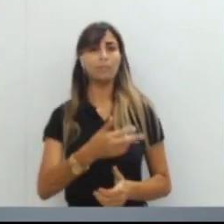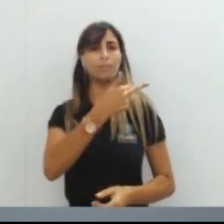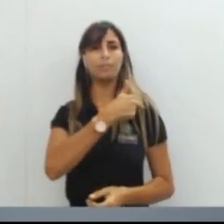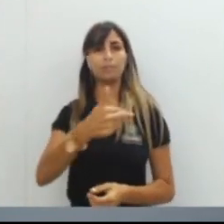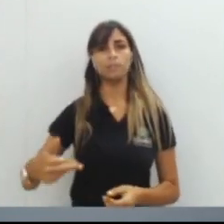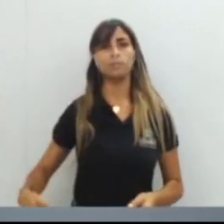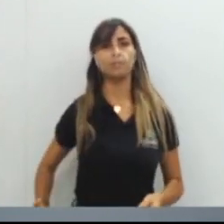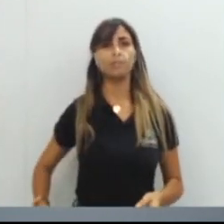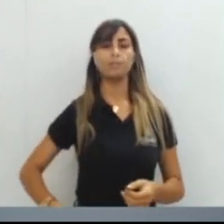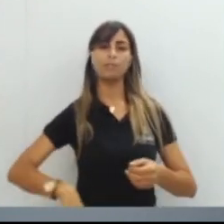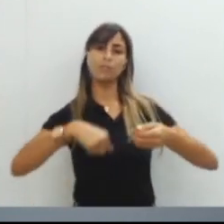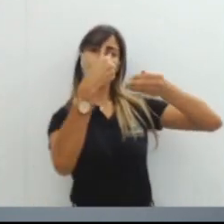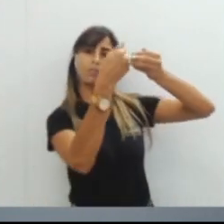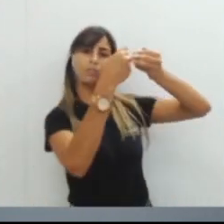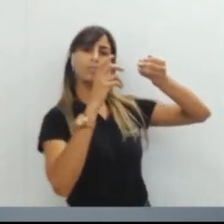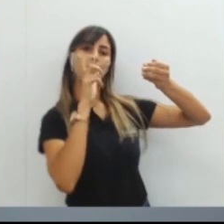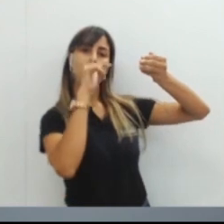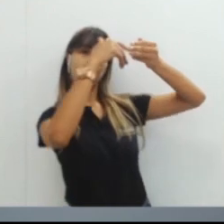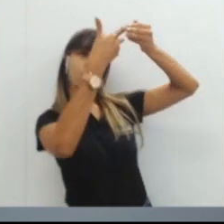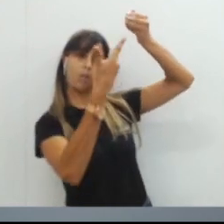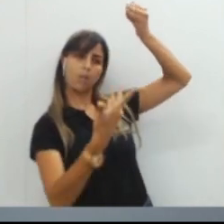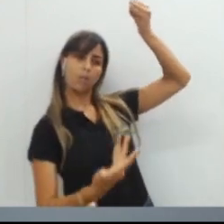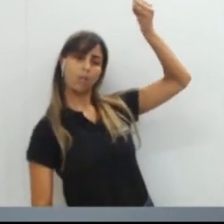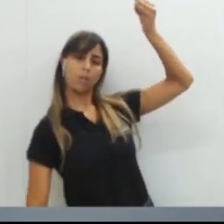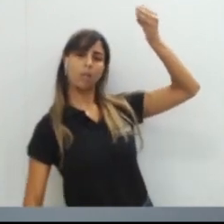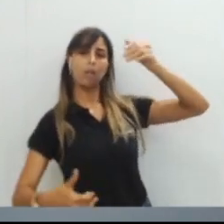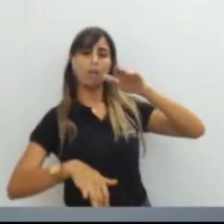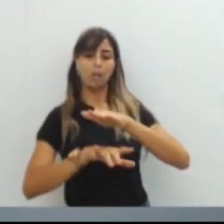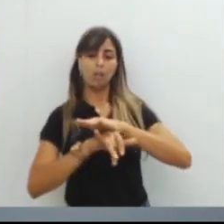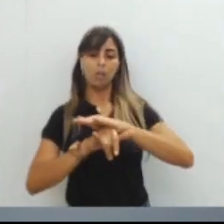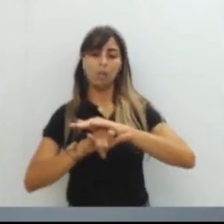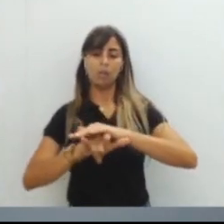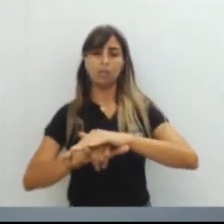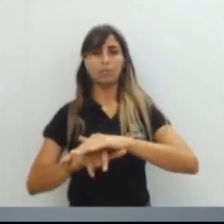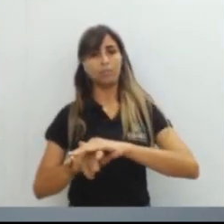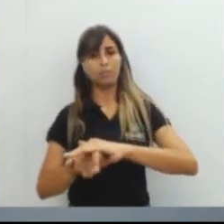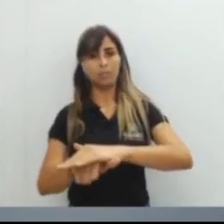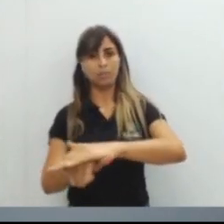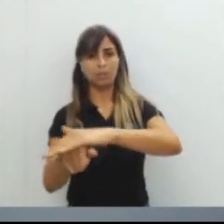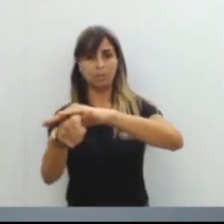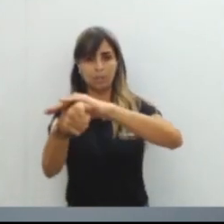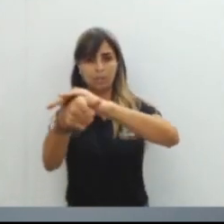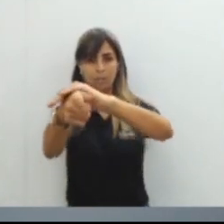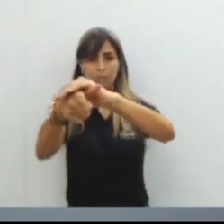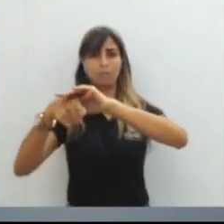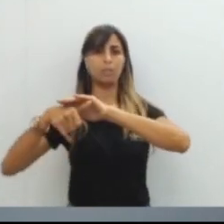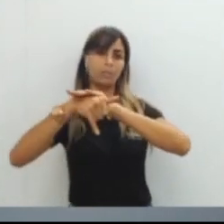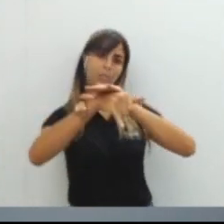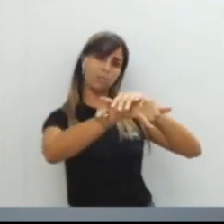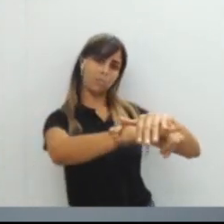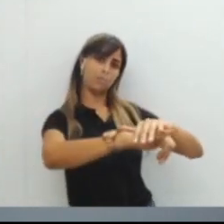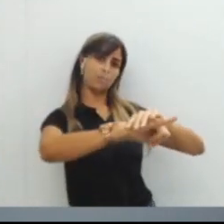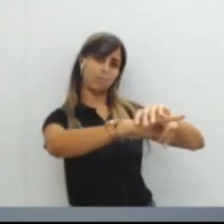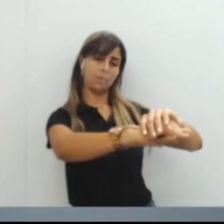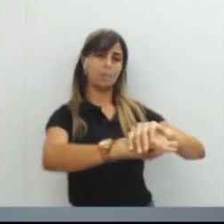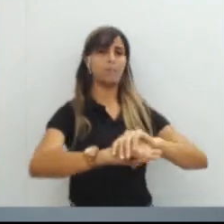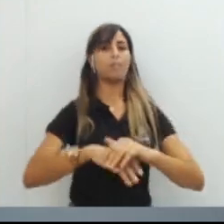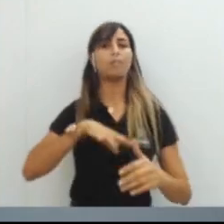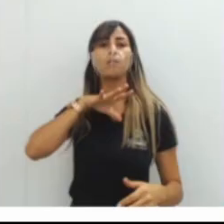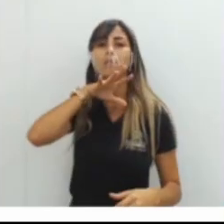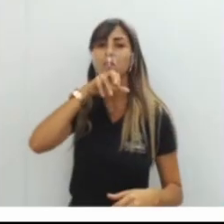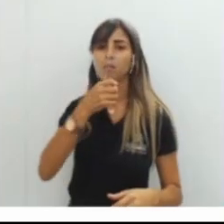representado uma cachoeira, uma tartaruga marinha, tem um mico-leão dourado, tem uma